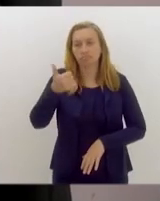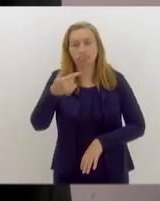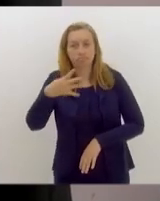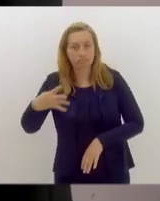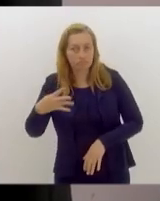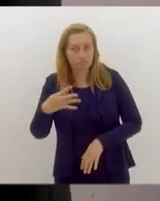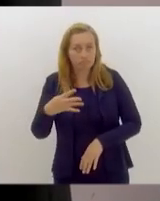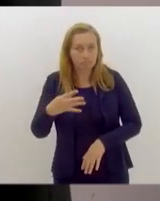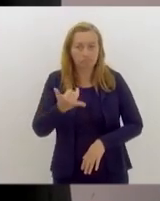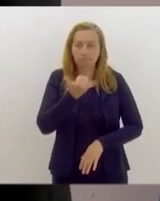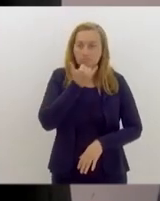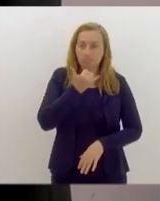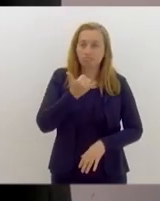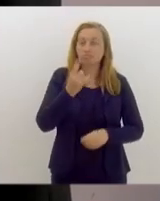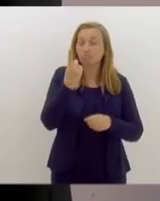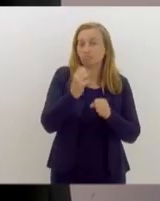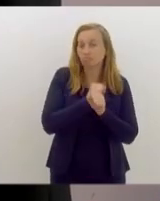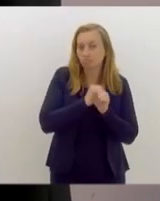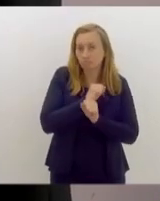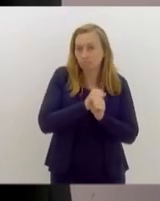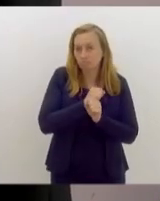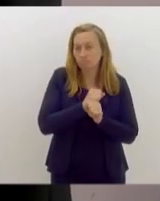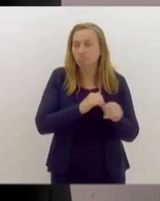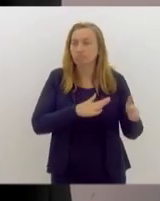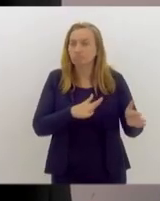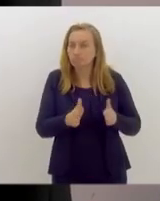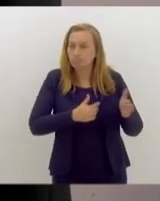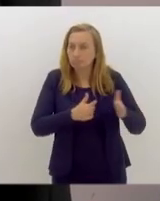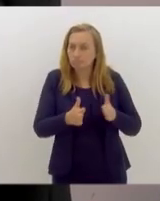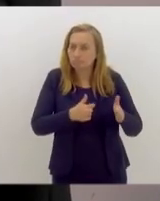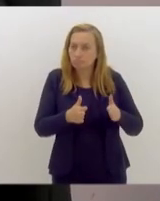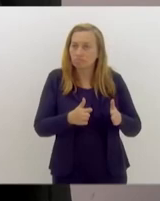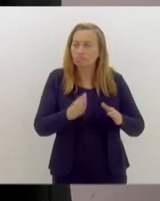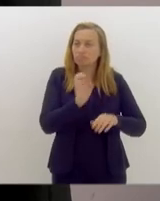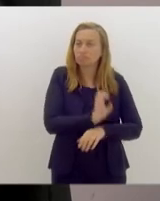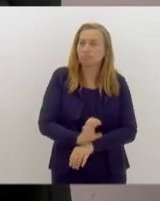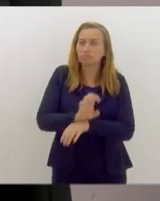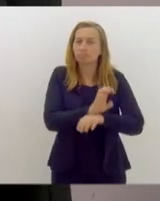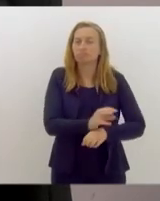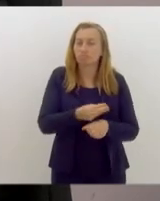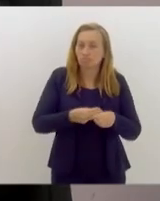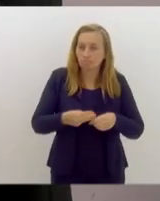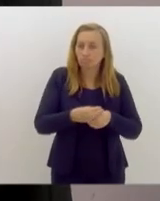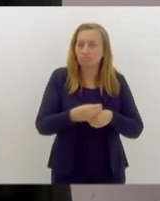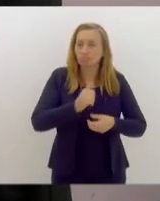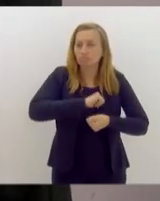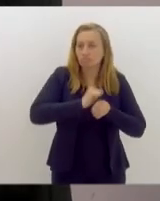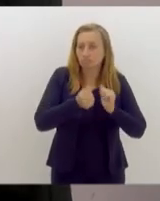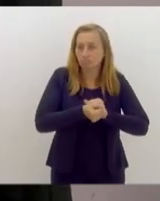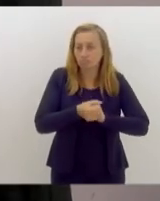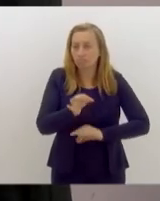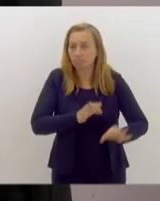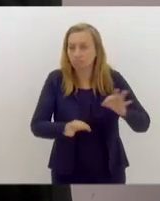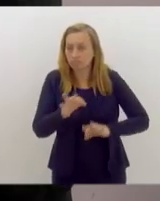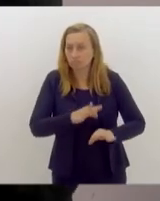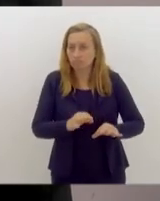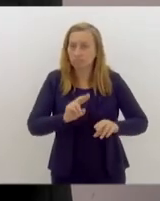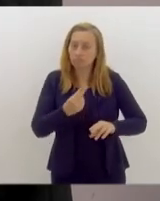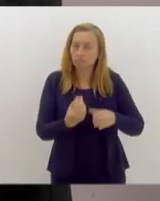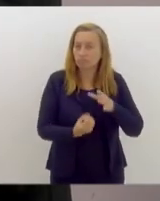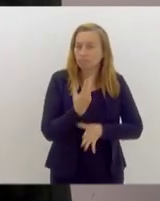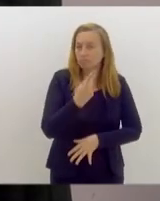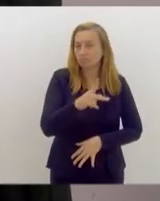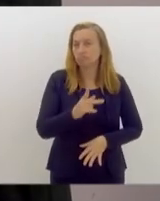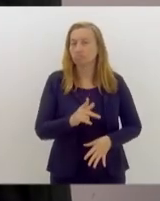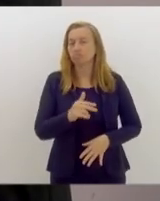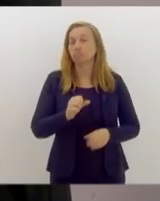2014, e que deu um ano de prazo, para que os estados, municípios, adequassem os seus planos ou fizessem os seus. Então, quem fizesse